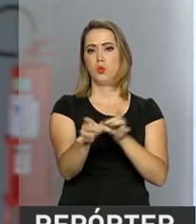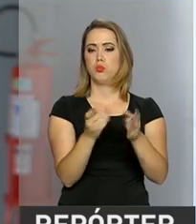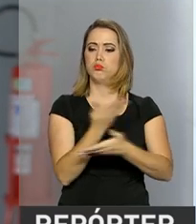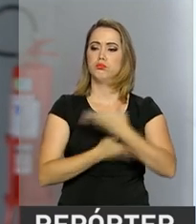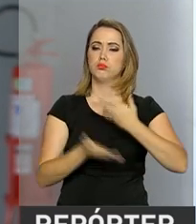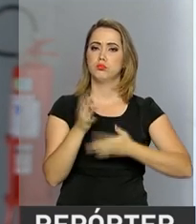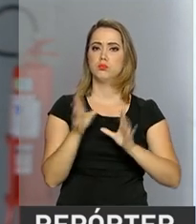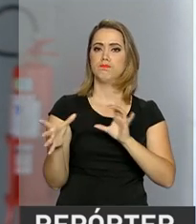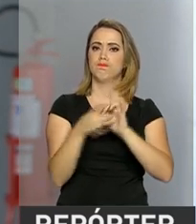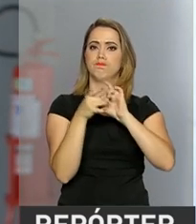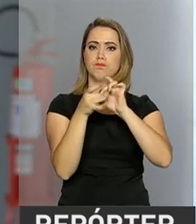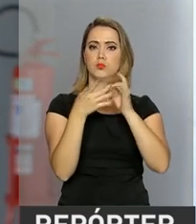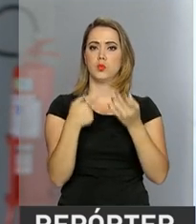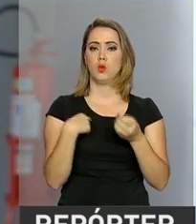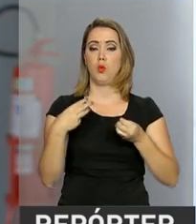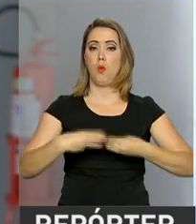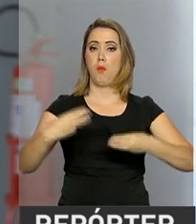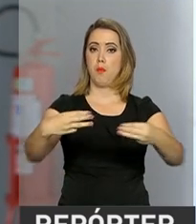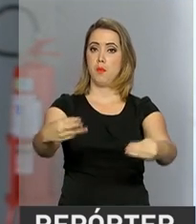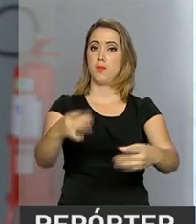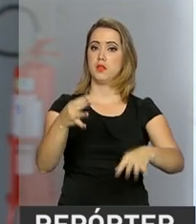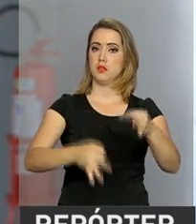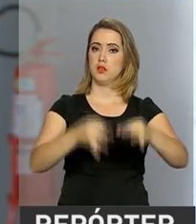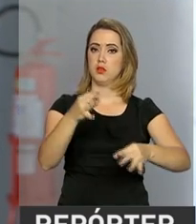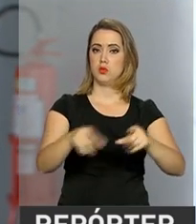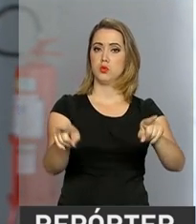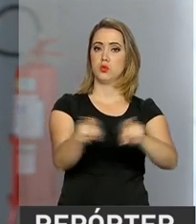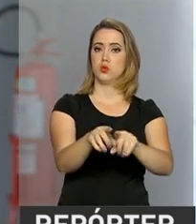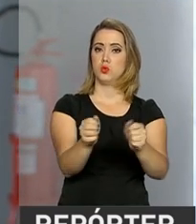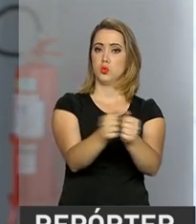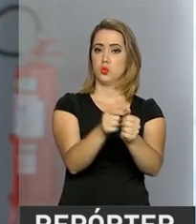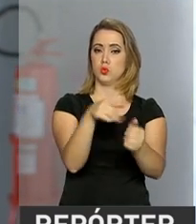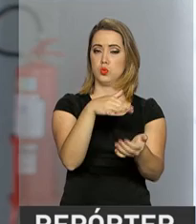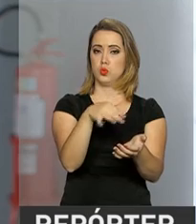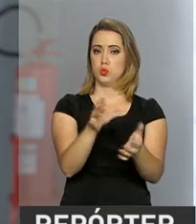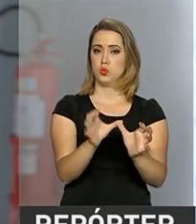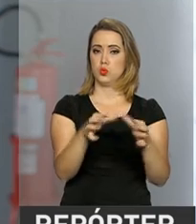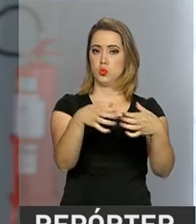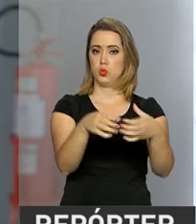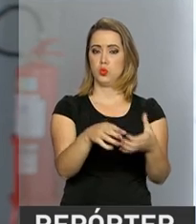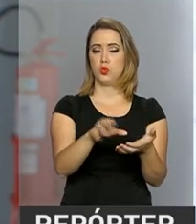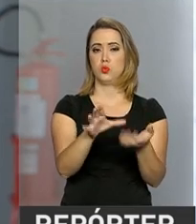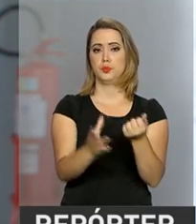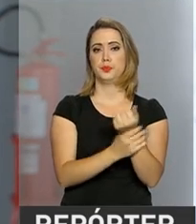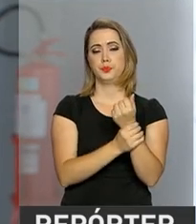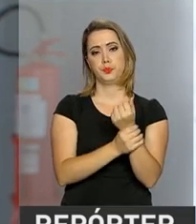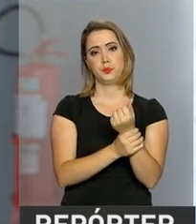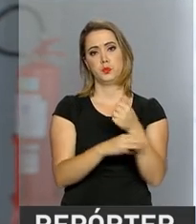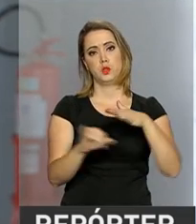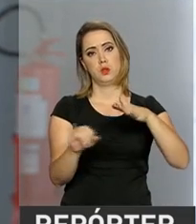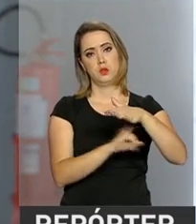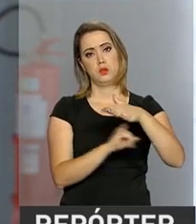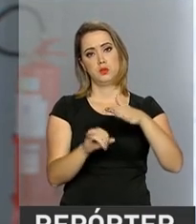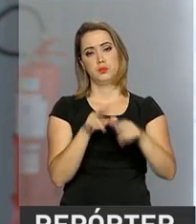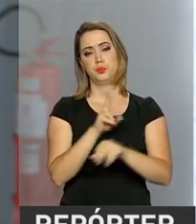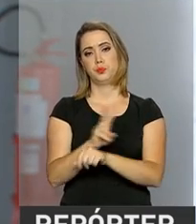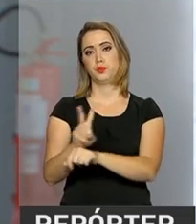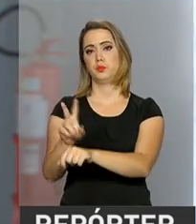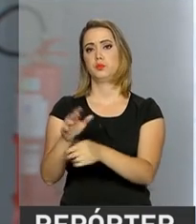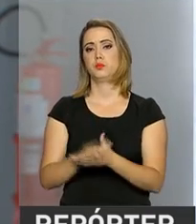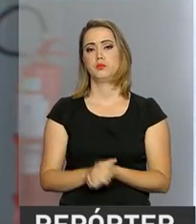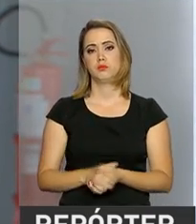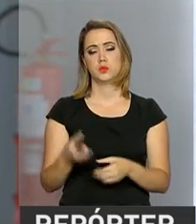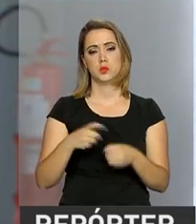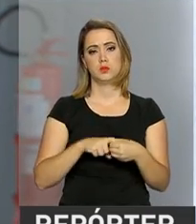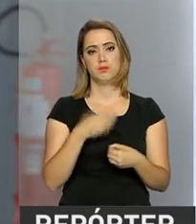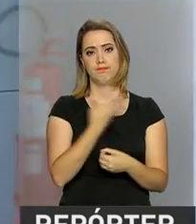que será formado pelos Ministérios da Justiça gabinete de segurança institucional e defesa eu